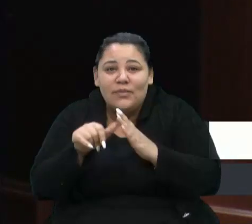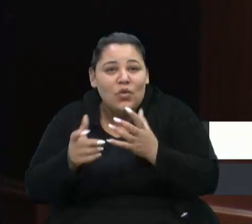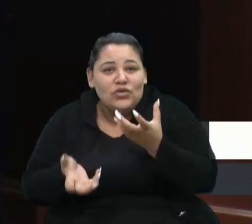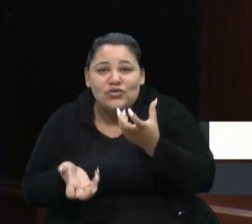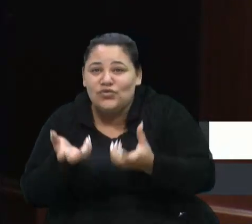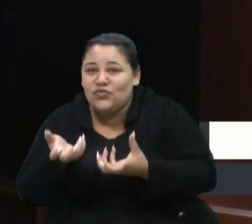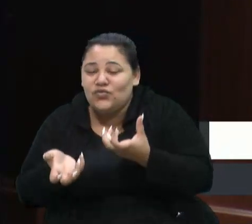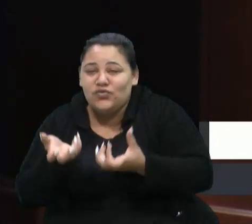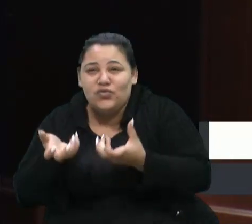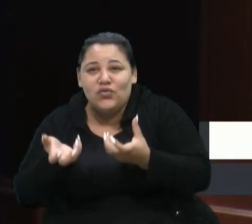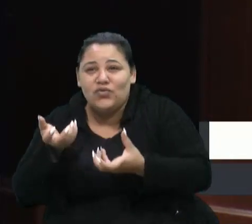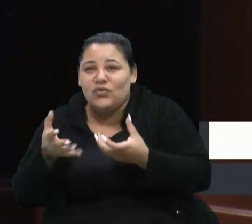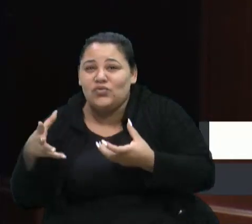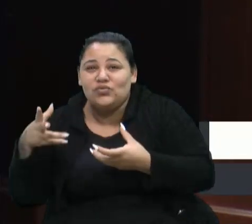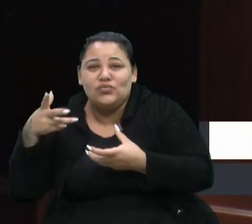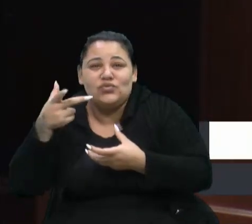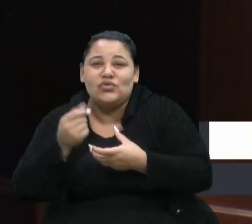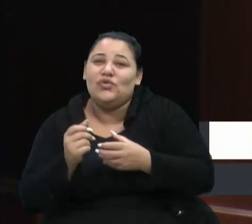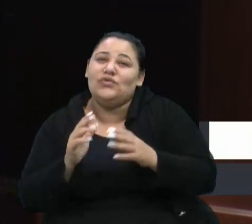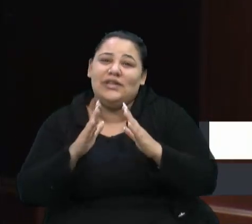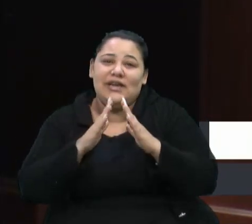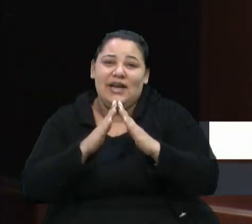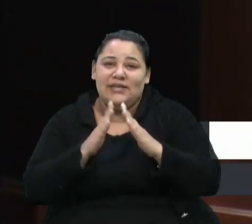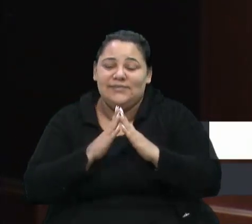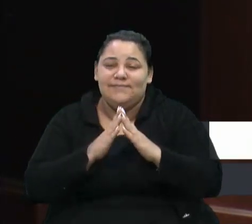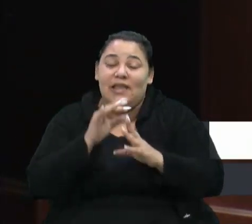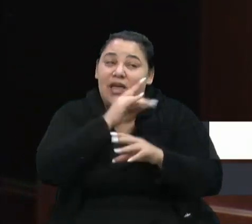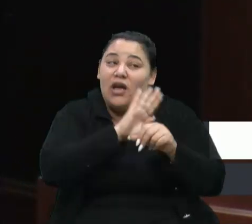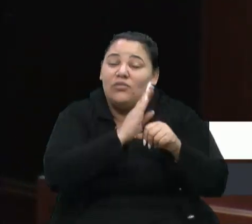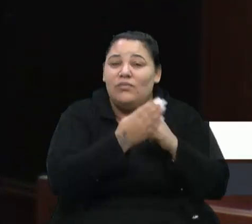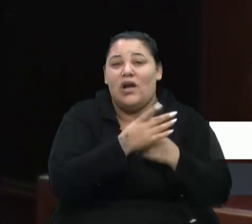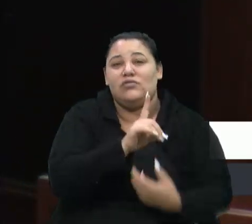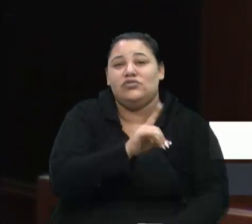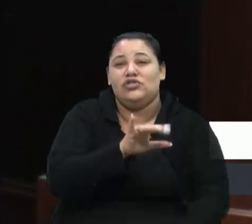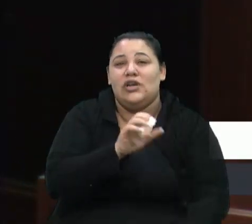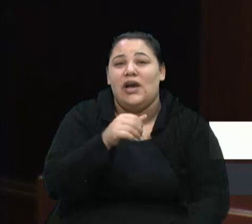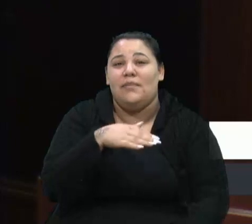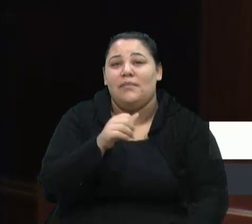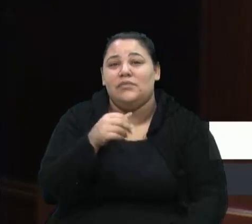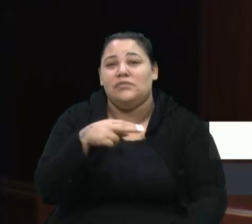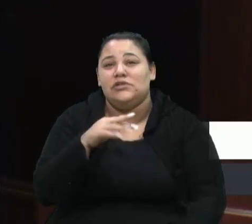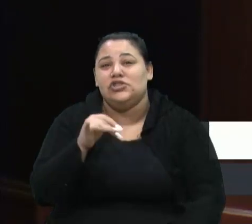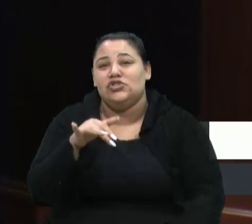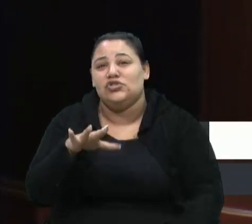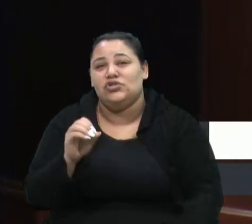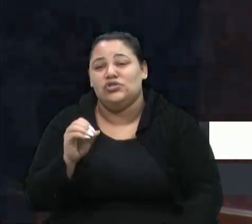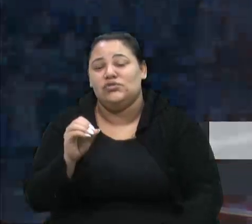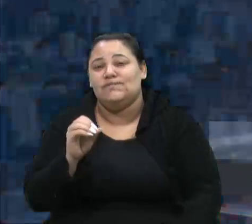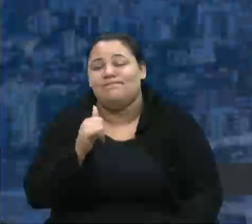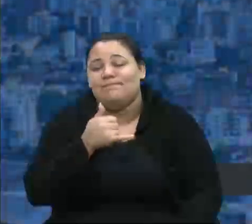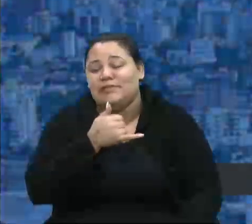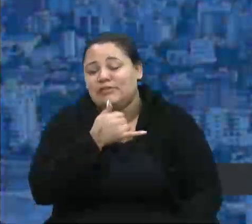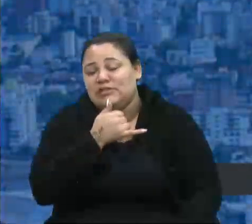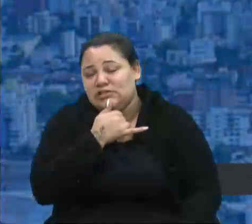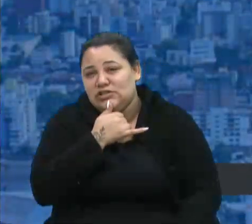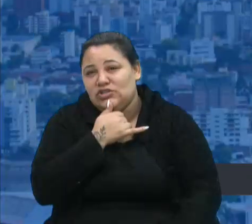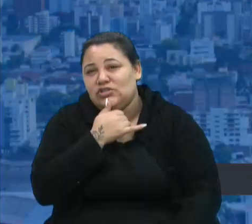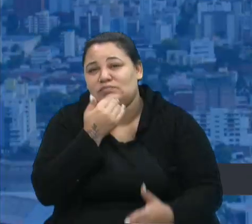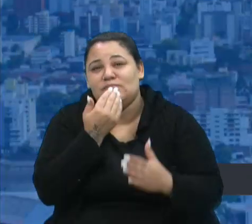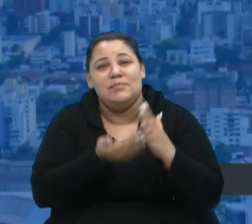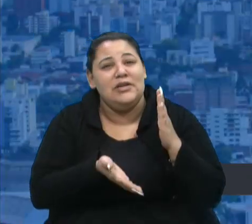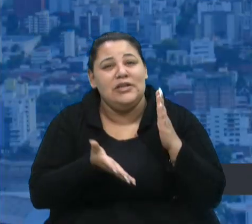muito populoso, um bairro de bastante gente. Tem essa perca aí, ó, dessa casa, dessas pessoas